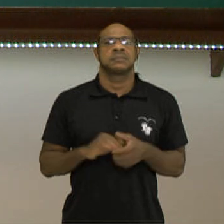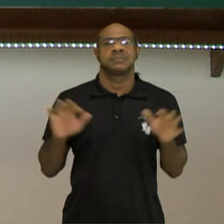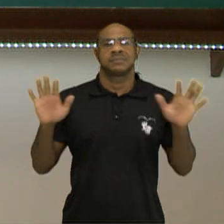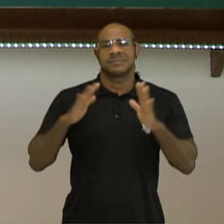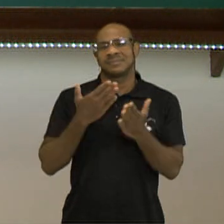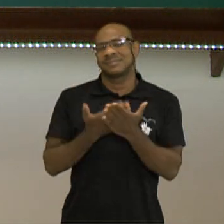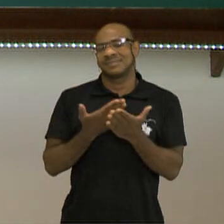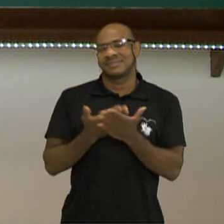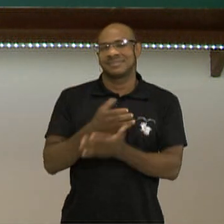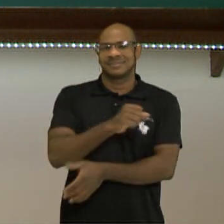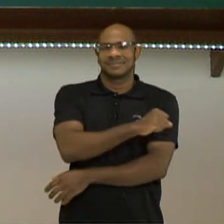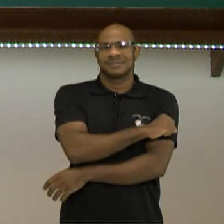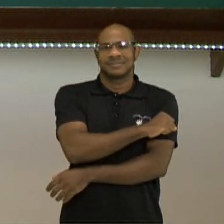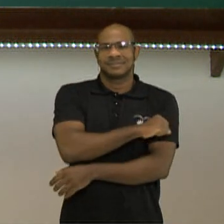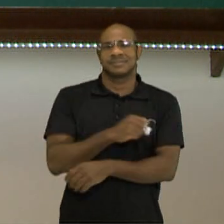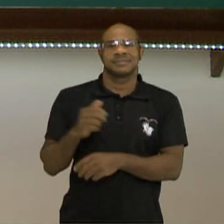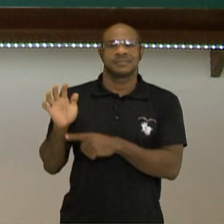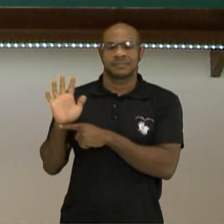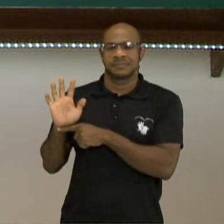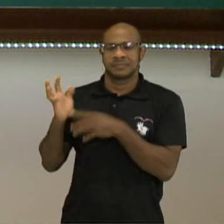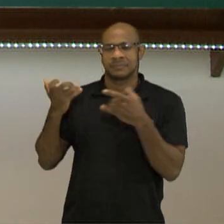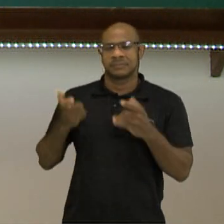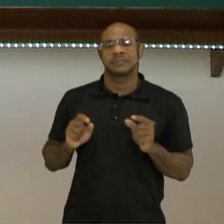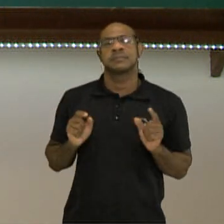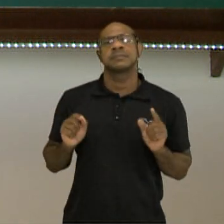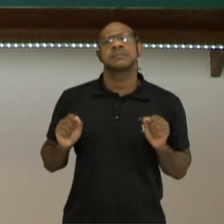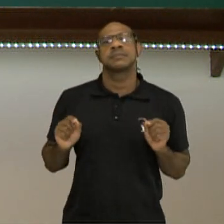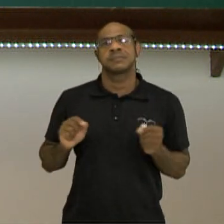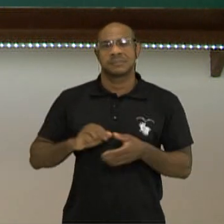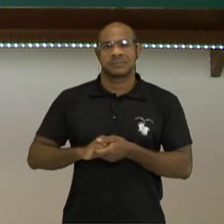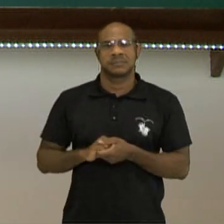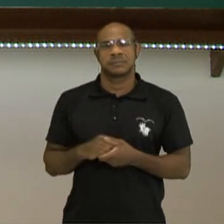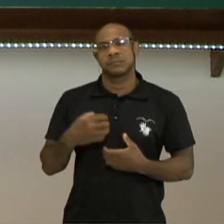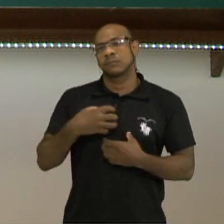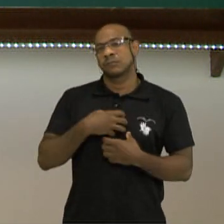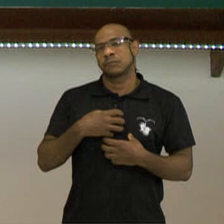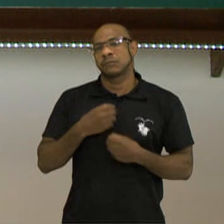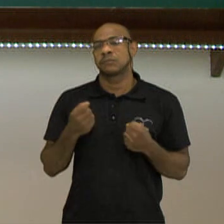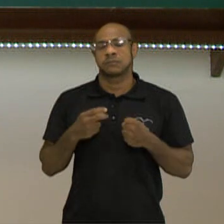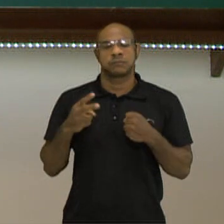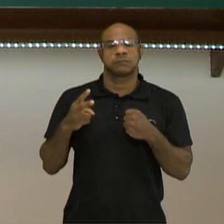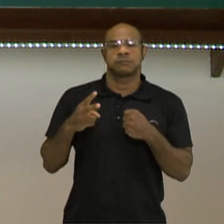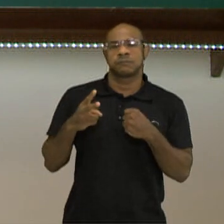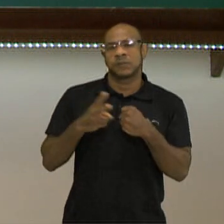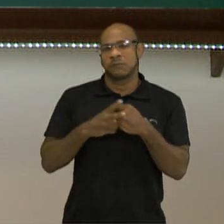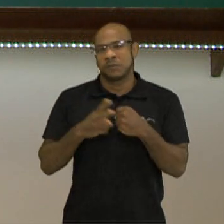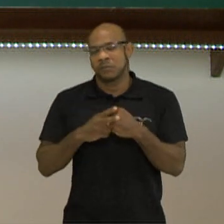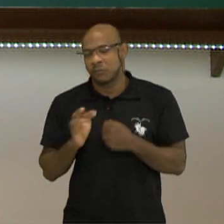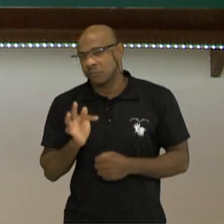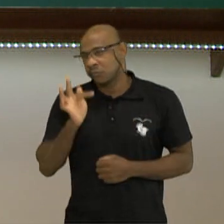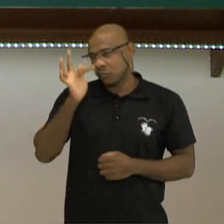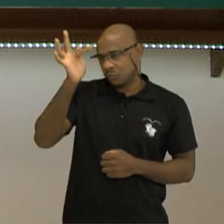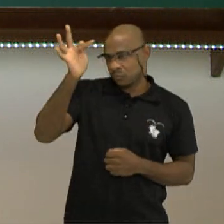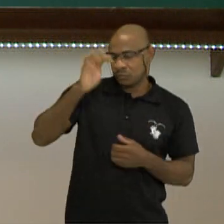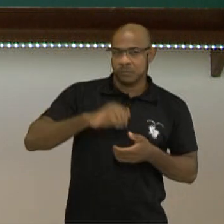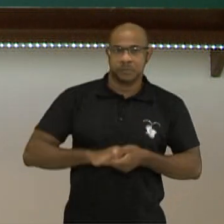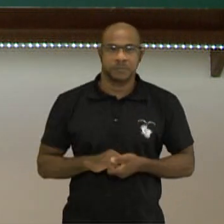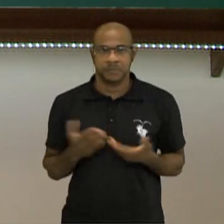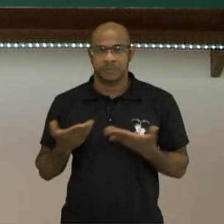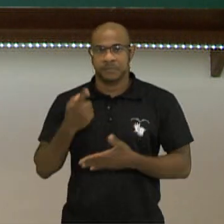Olá, estudantes do oitavo ano! Nesse vídeo, vamos falar sobre formas verbais do futuro, going to e will.